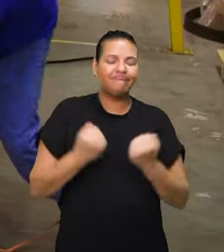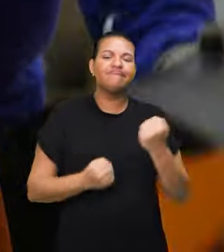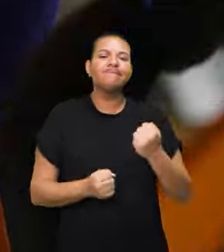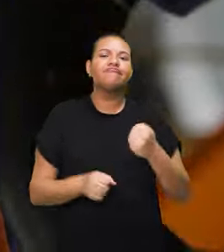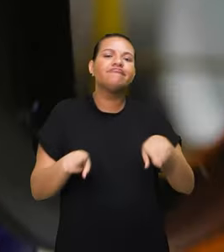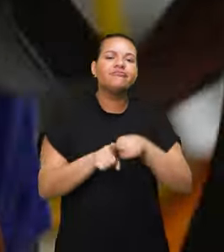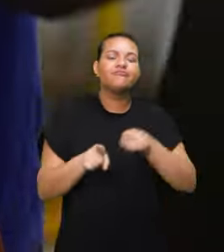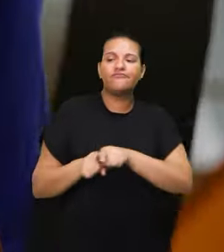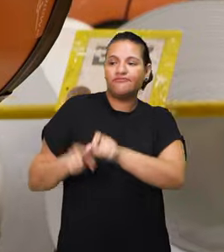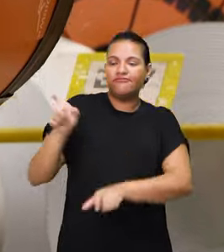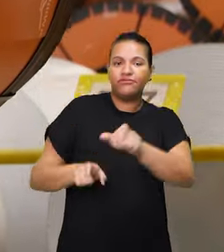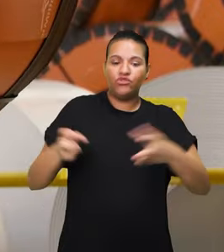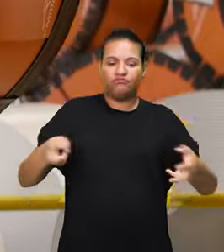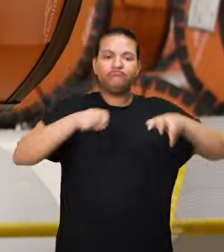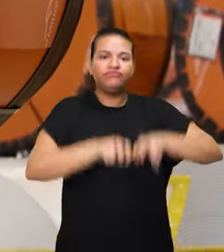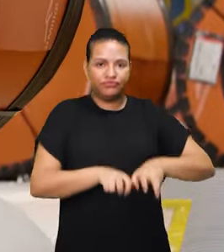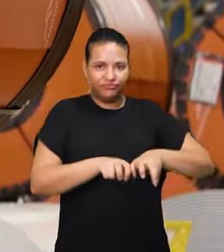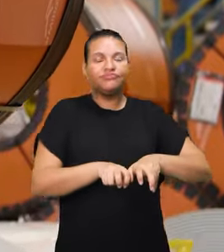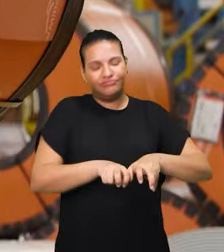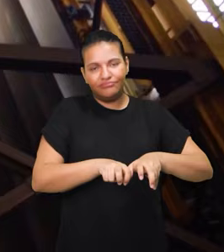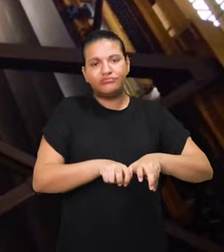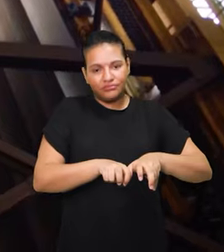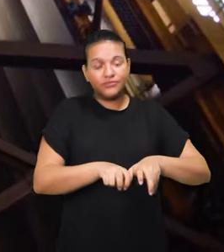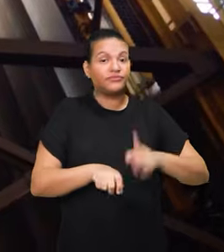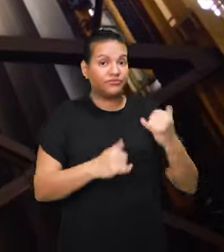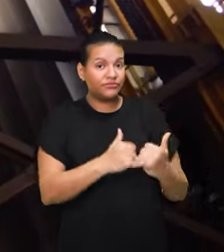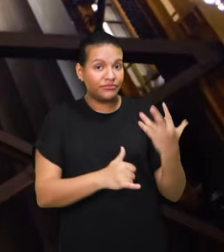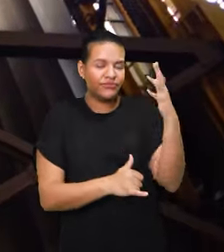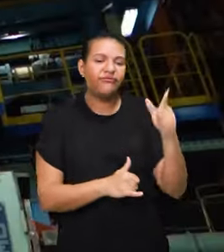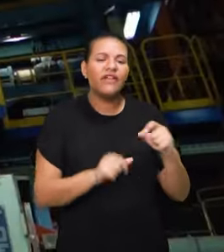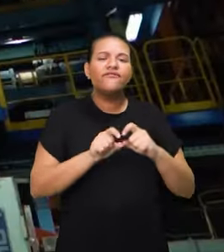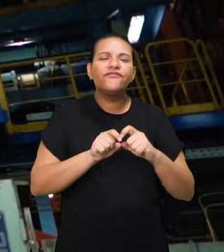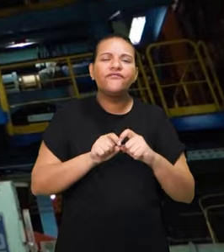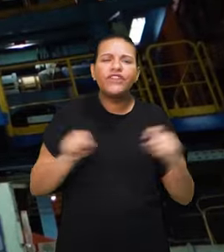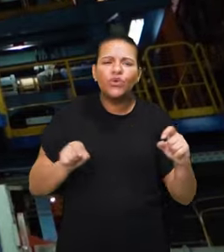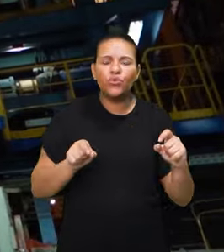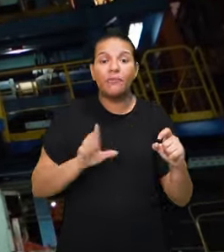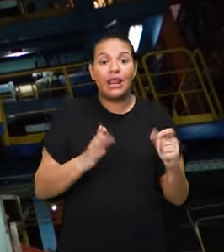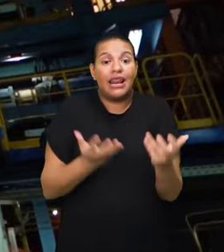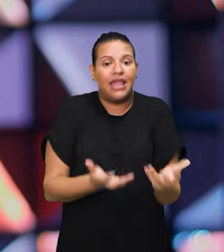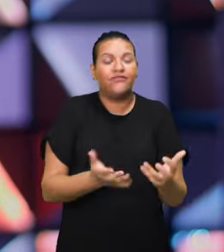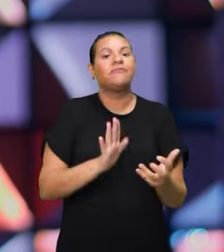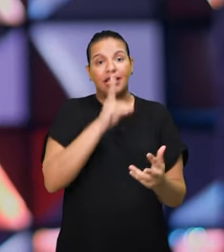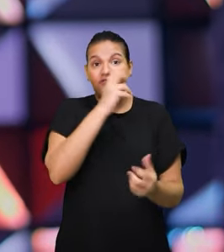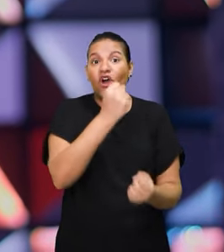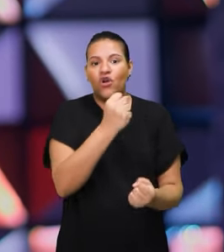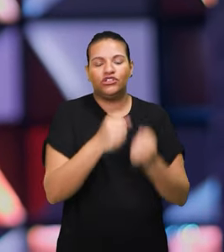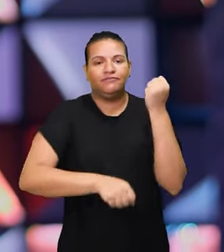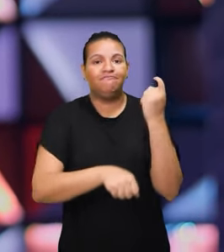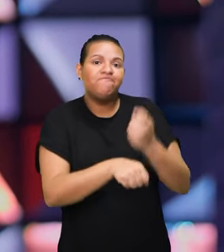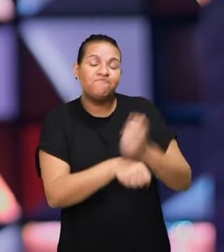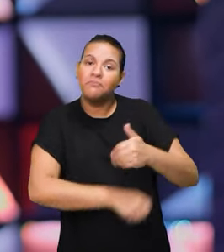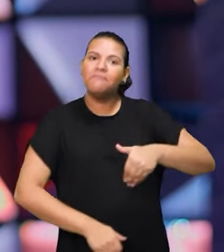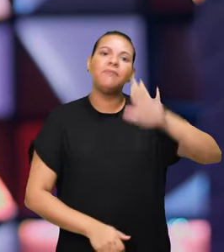e veicular a segurança dos passageiros grande galpão empilhadeiras erguem grandes rolos de Aço mais finos eles são mais leves Mas